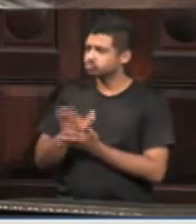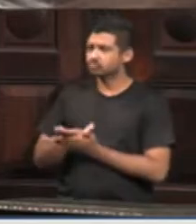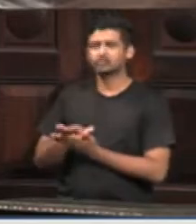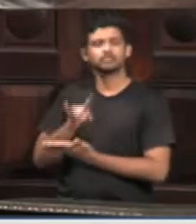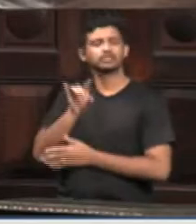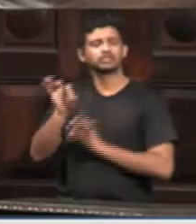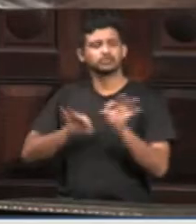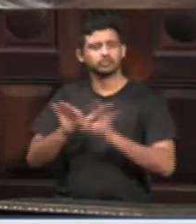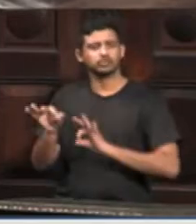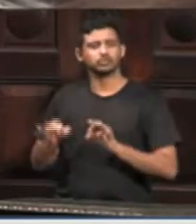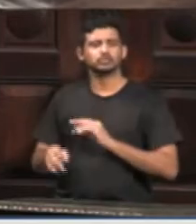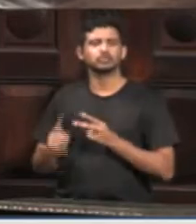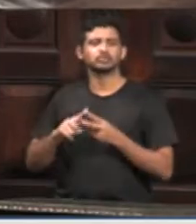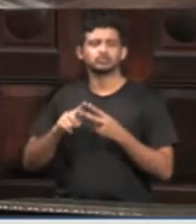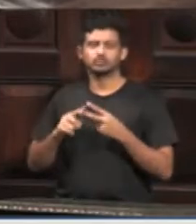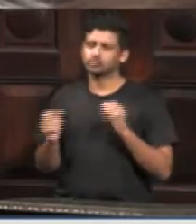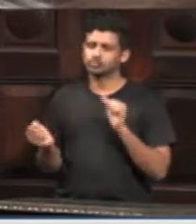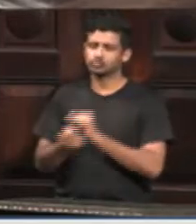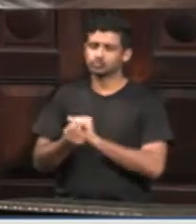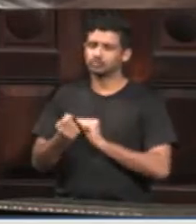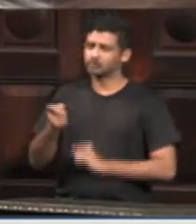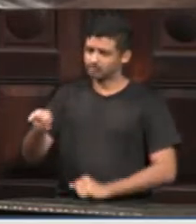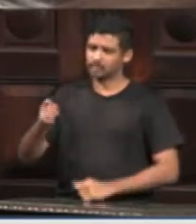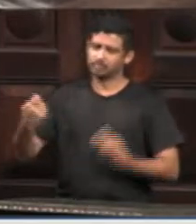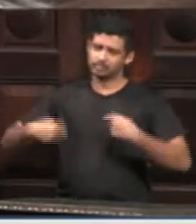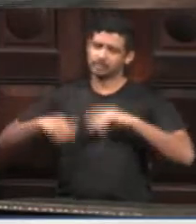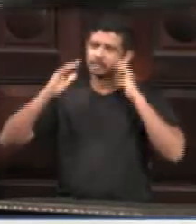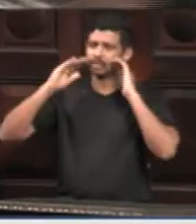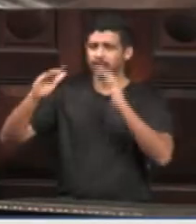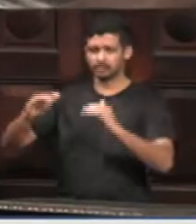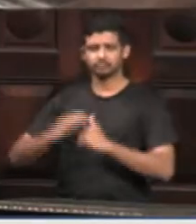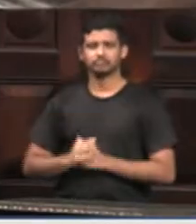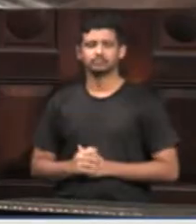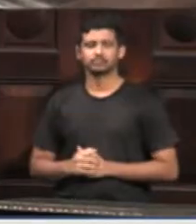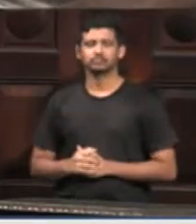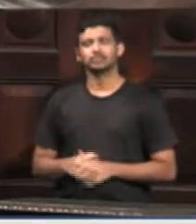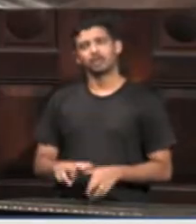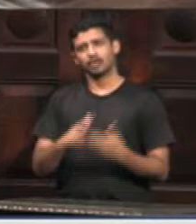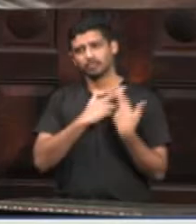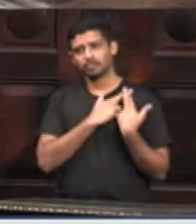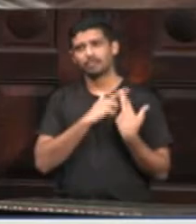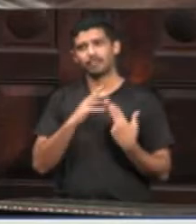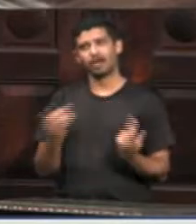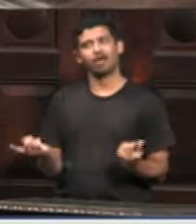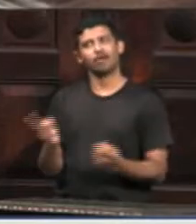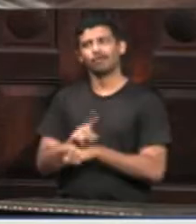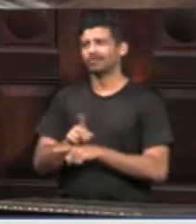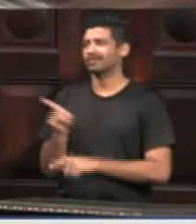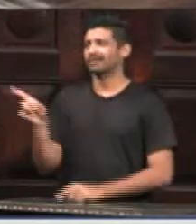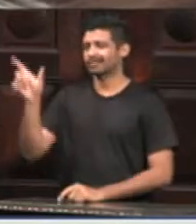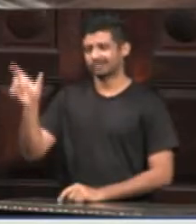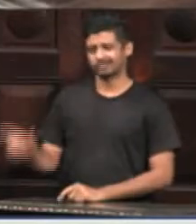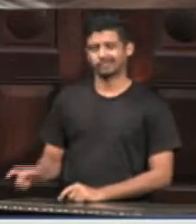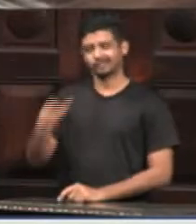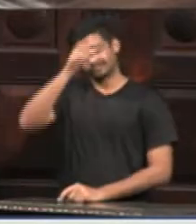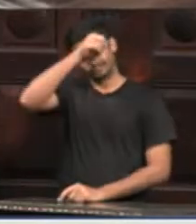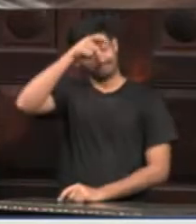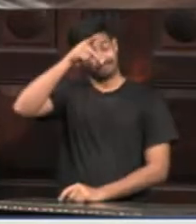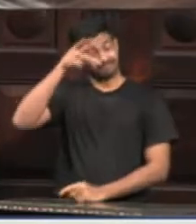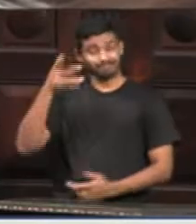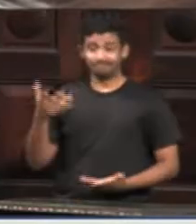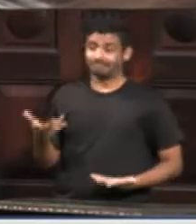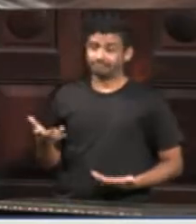com este defensor. Então merece nosso respeito, merece solidariedade, ao contrário do prefeito Crivella, que não faz jus